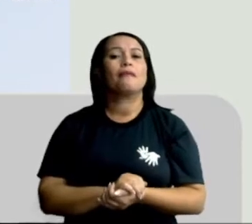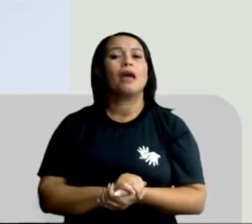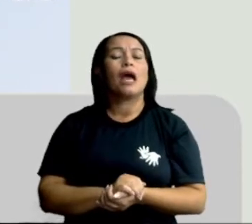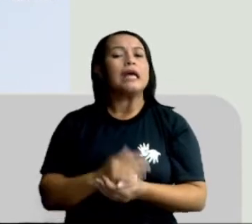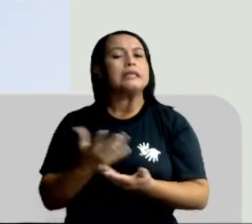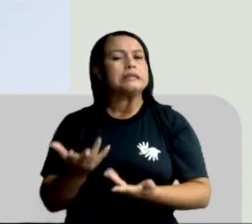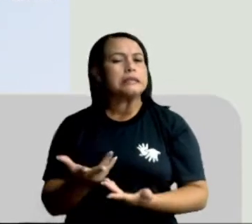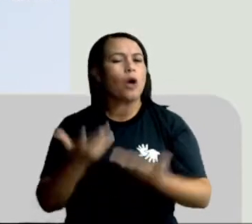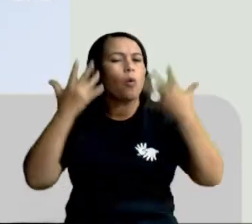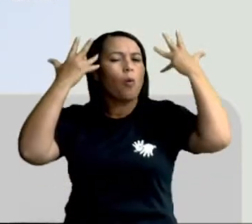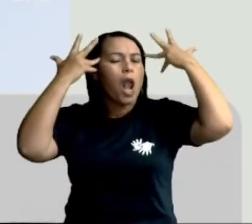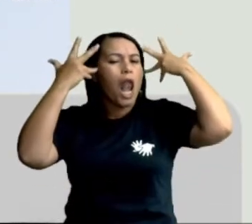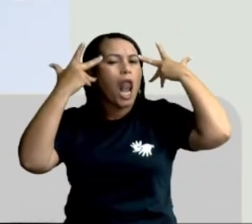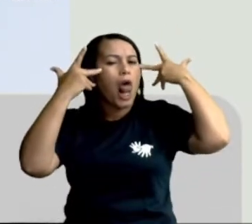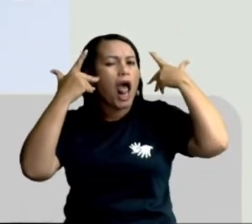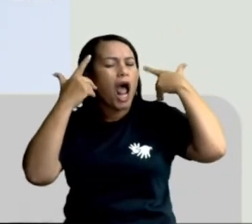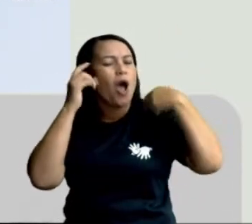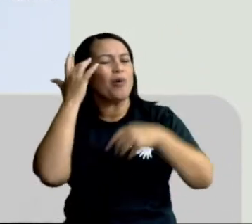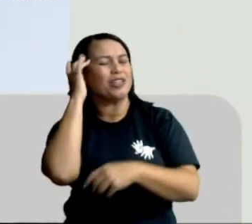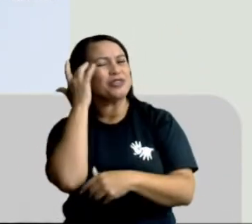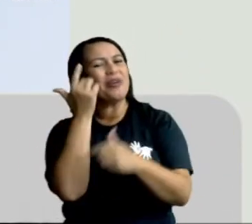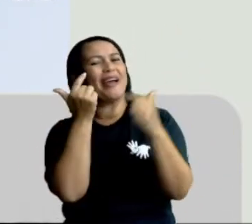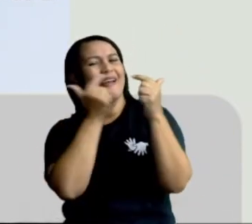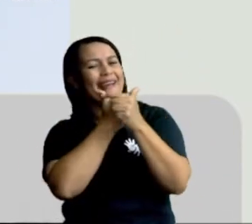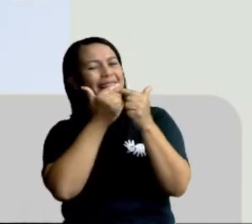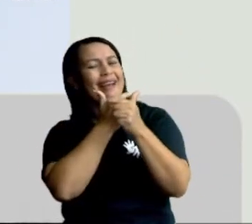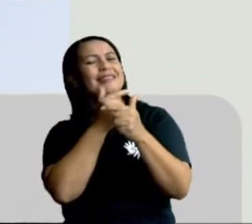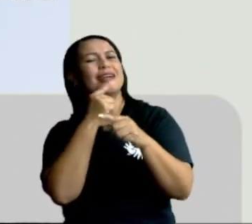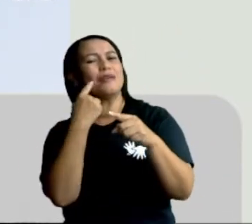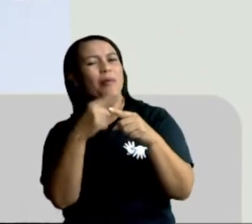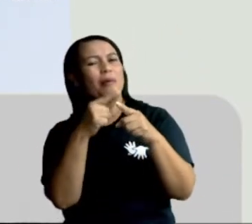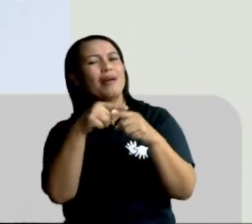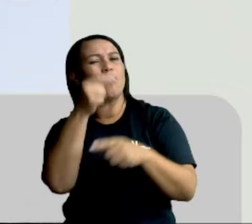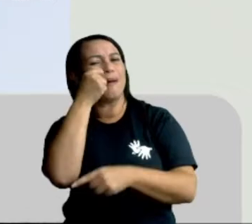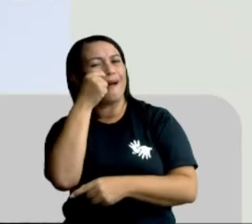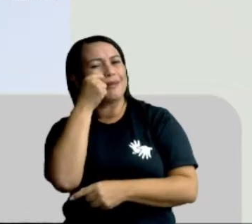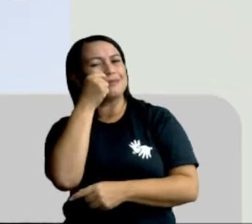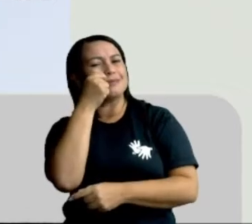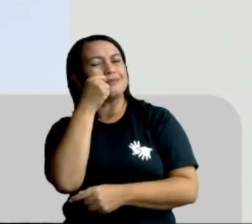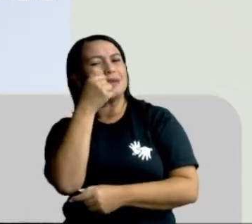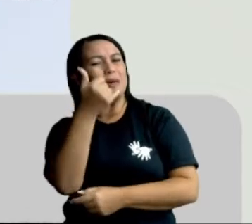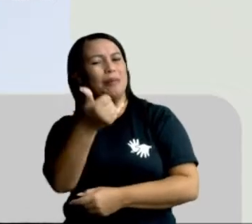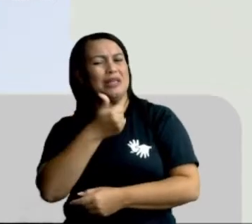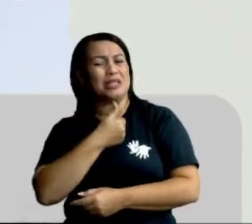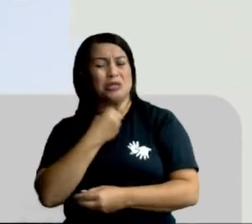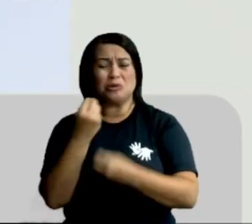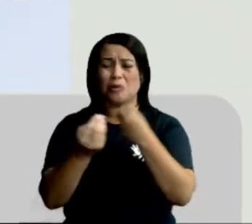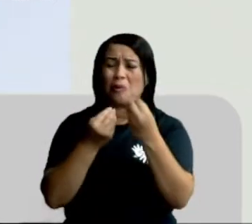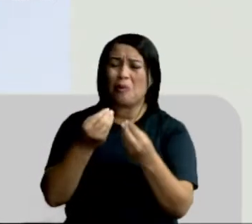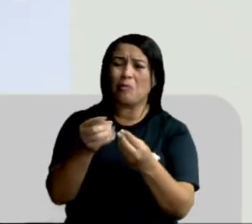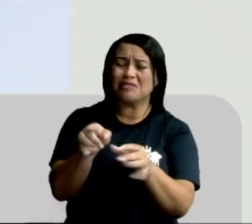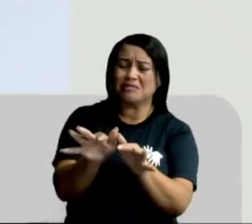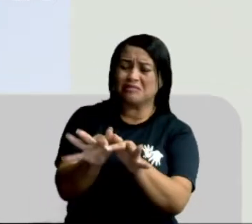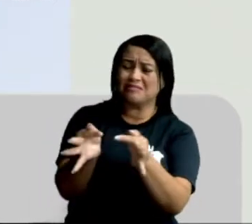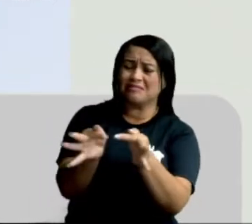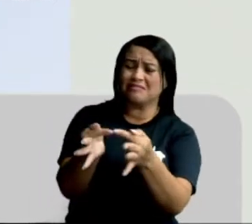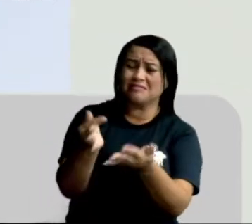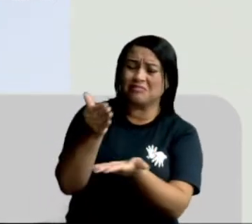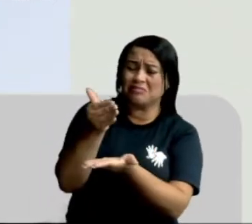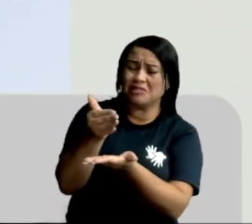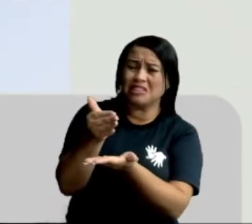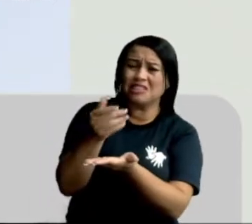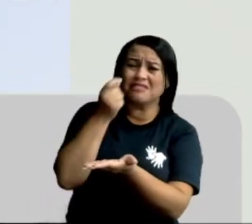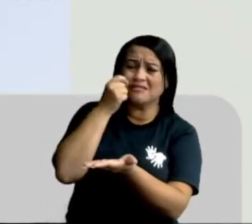O rei dos animais achou graça da pretensão do ratinho. Como é que um simples camundongo